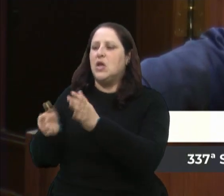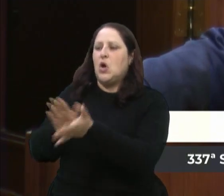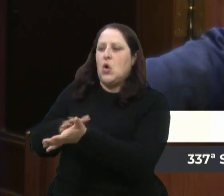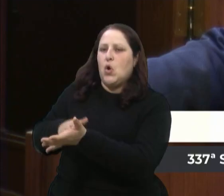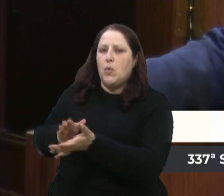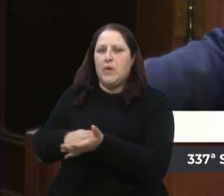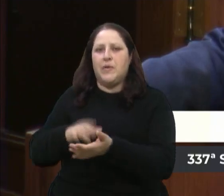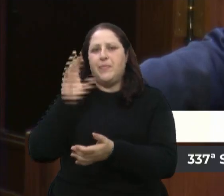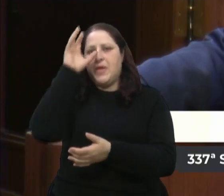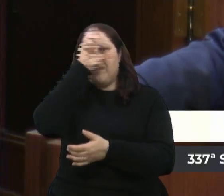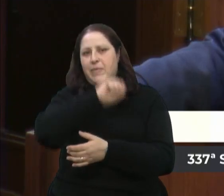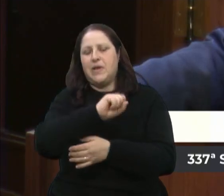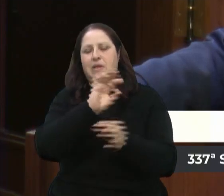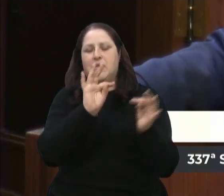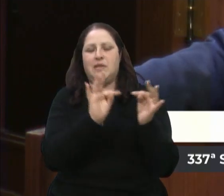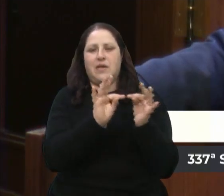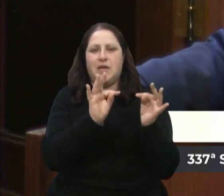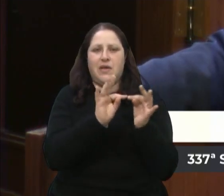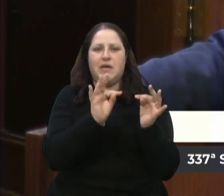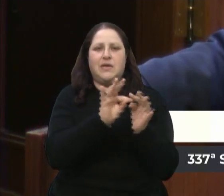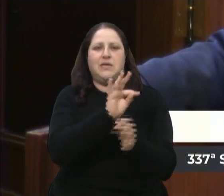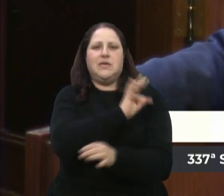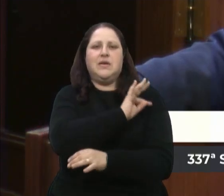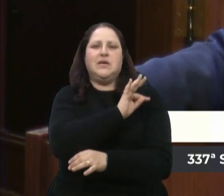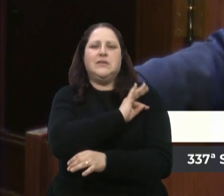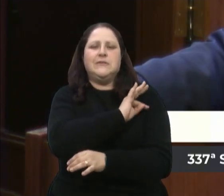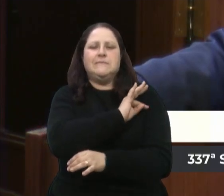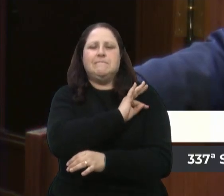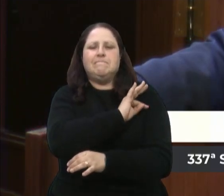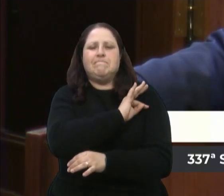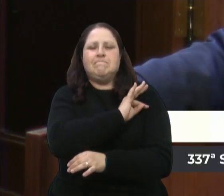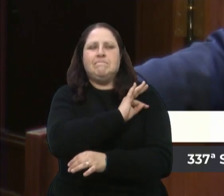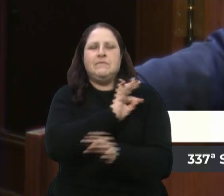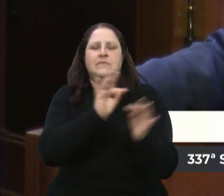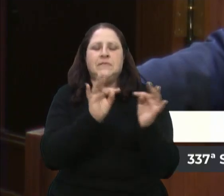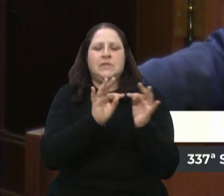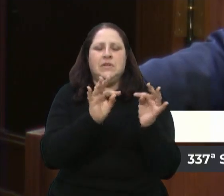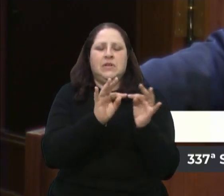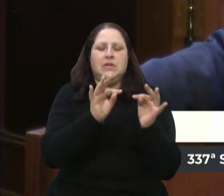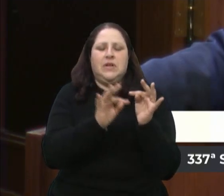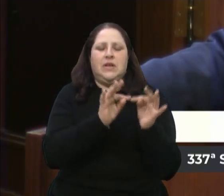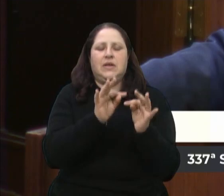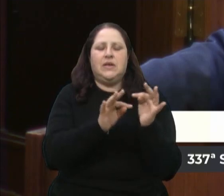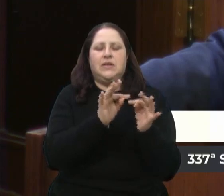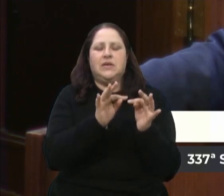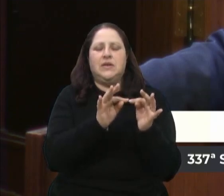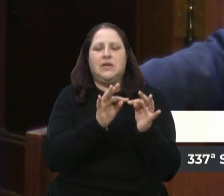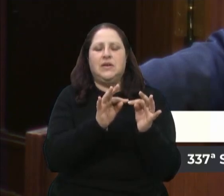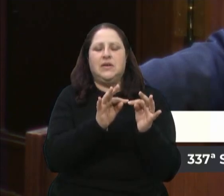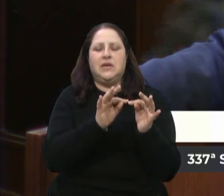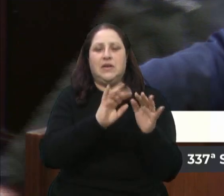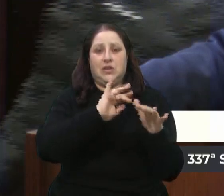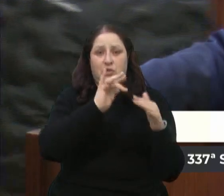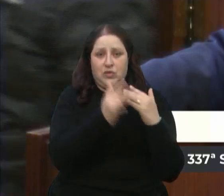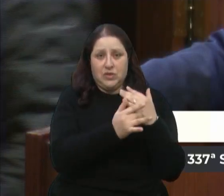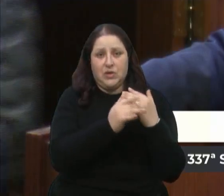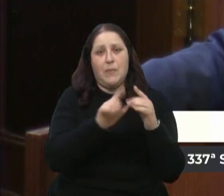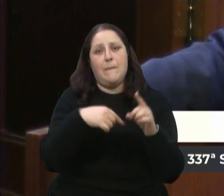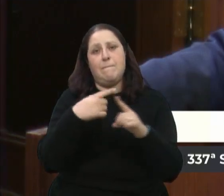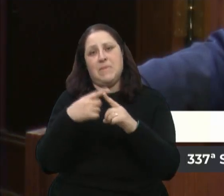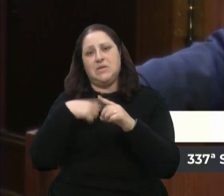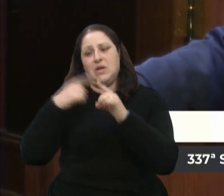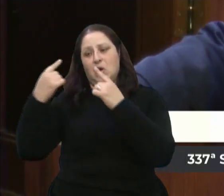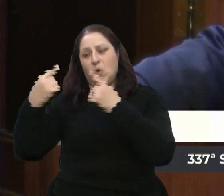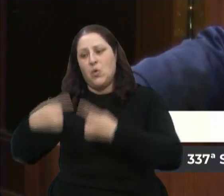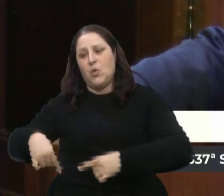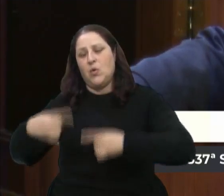redes sociais e, ainda por cima, sofrer uma concorrência terrível dos ambulantes.